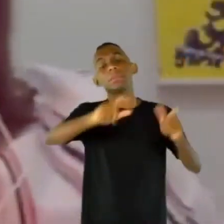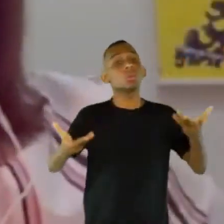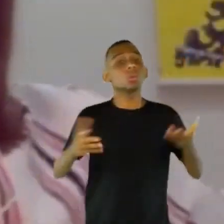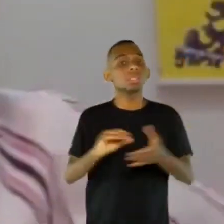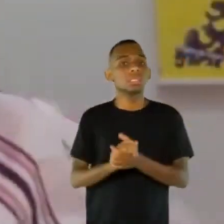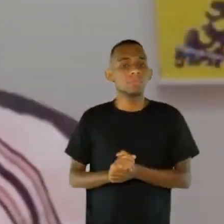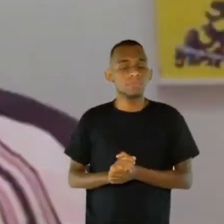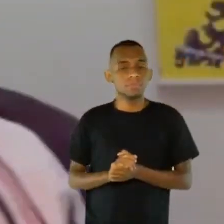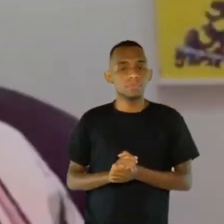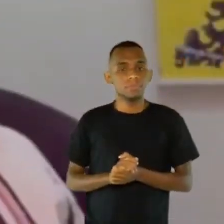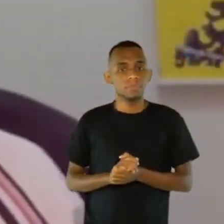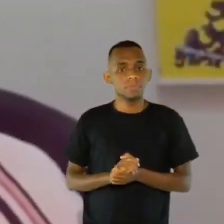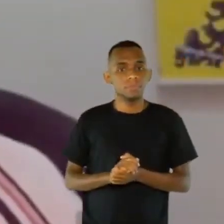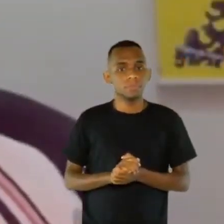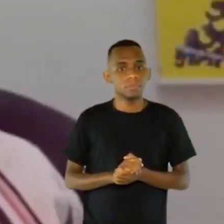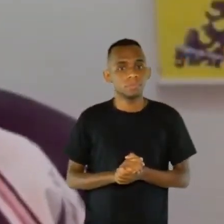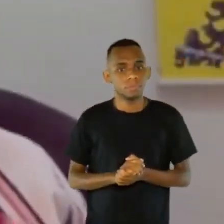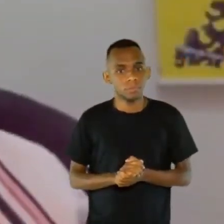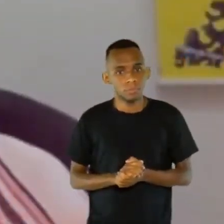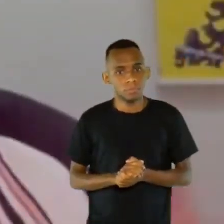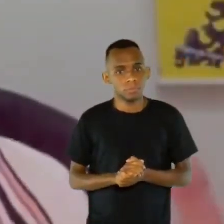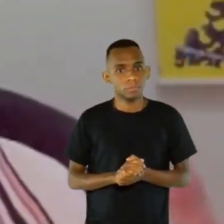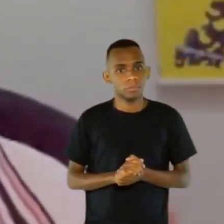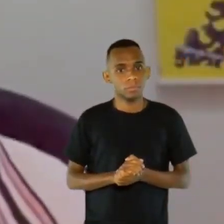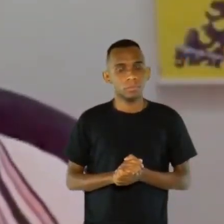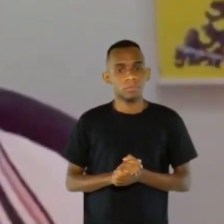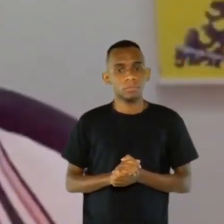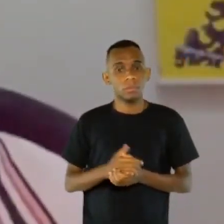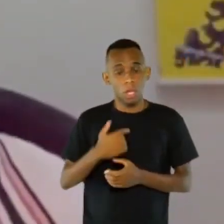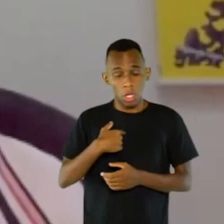Olha, eu acho que eu